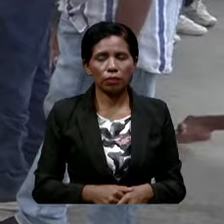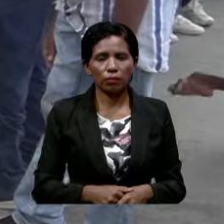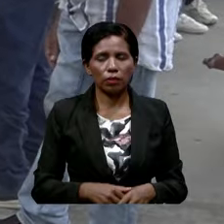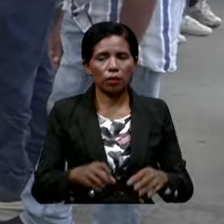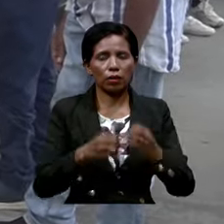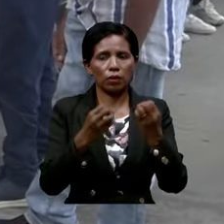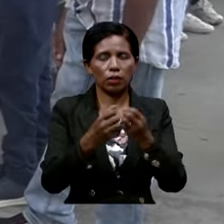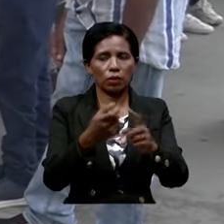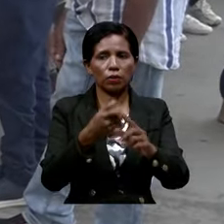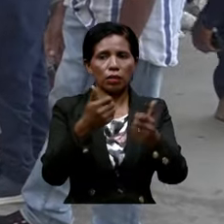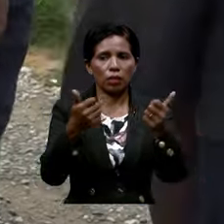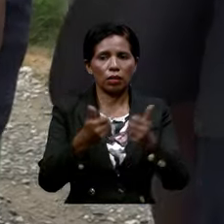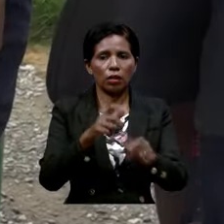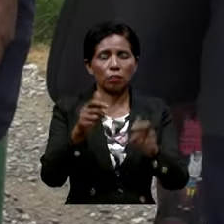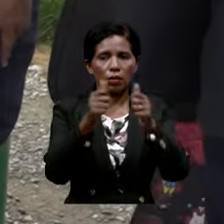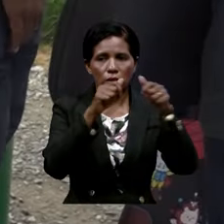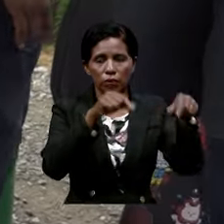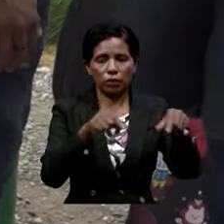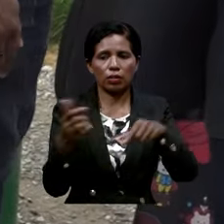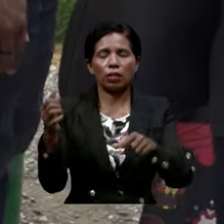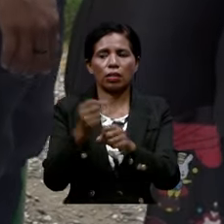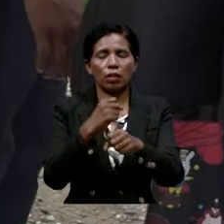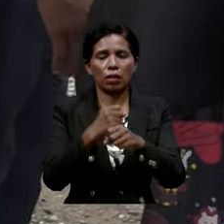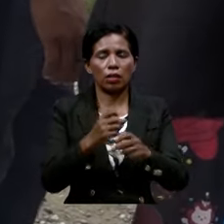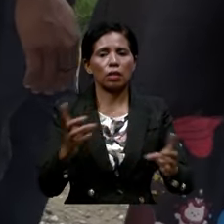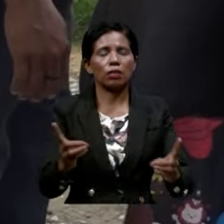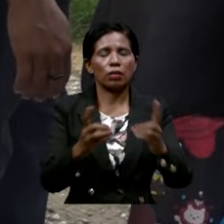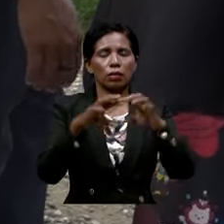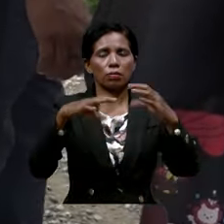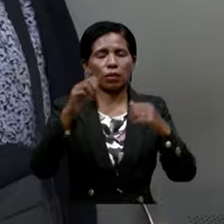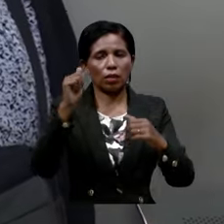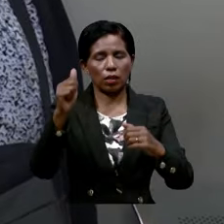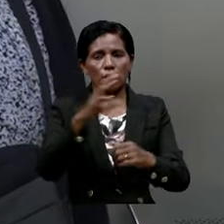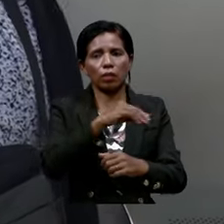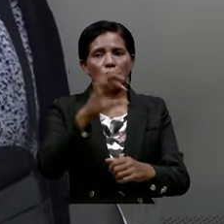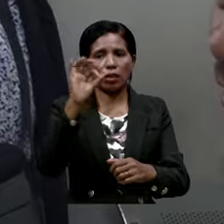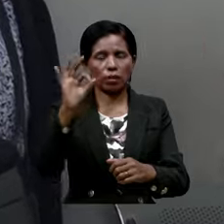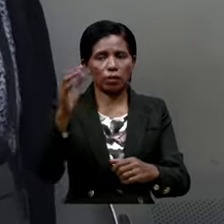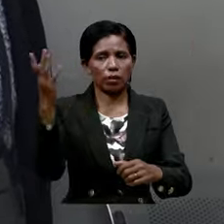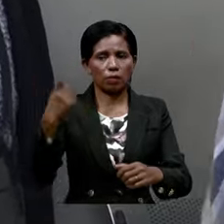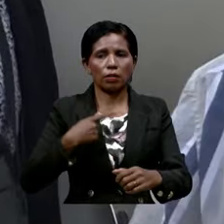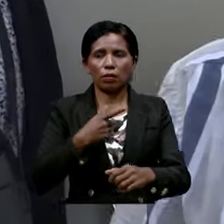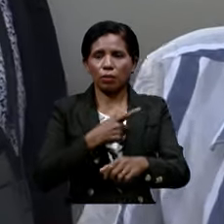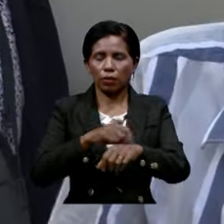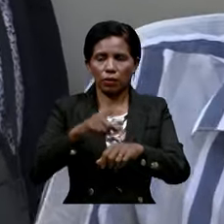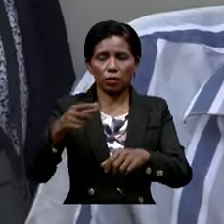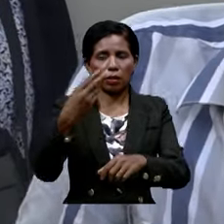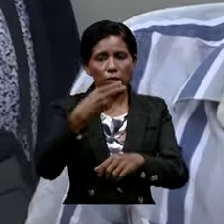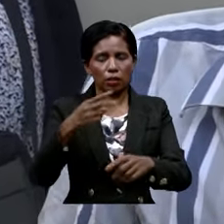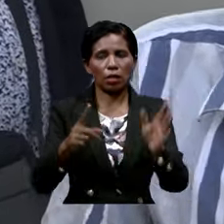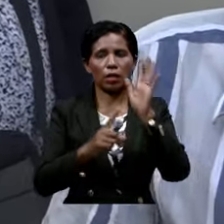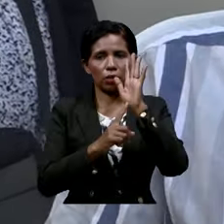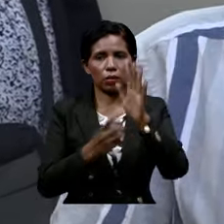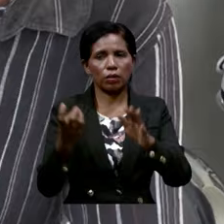Organização usia Associação Hemodeficiência Sira, a audiência ou Comissão A, no EFI e o Parlamento Nacional Quintané, o de Hato Sirne